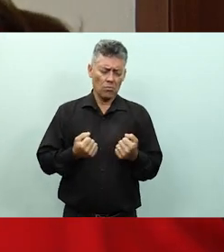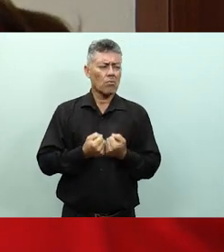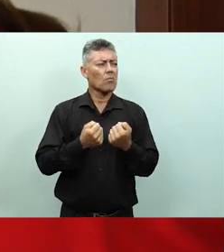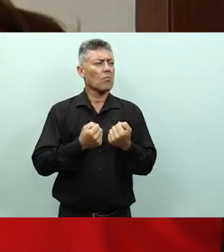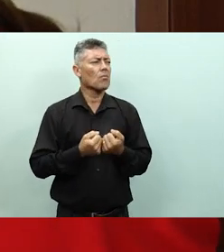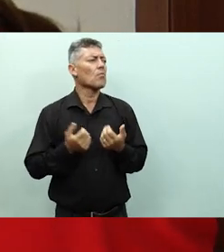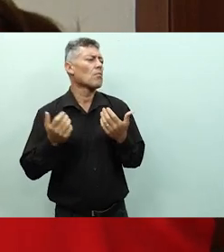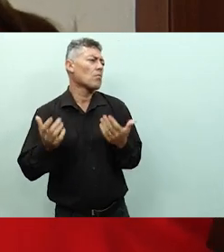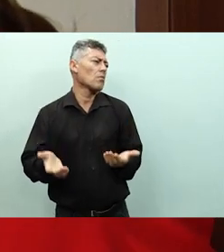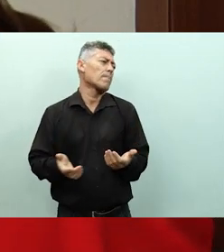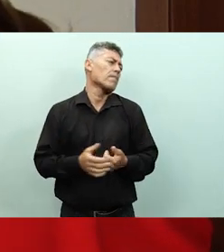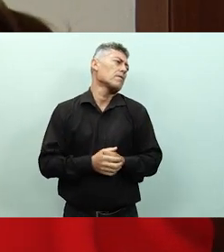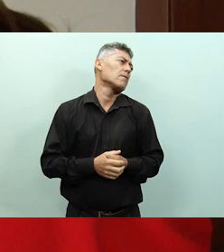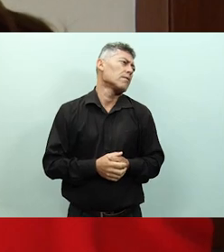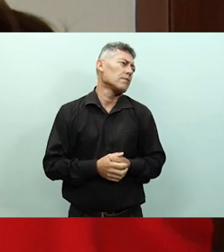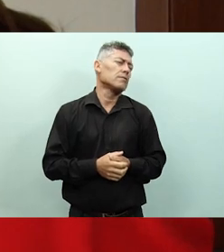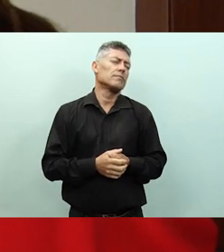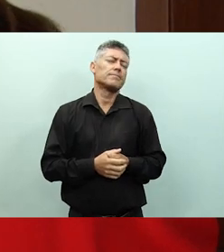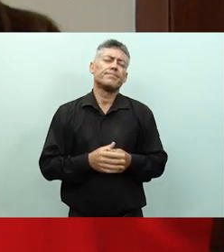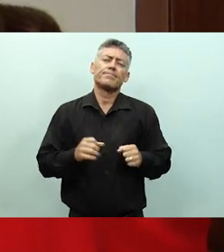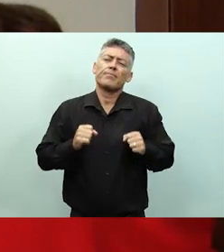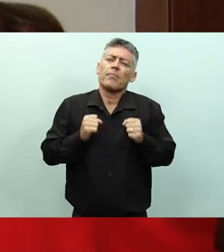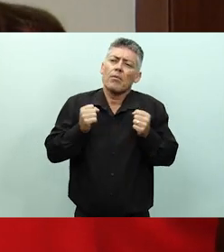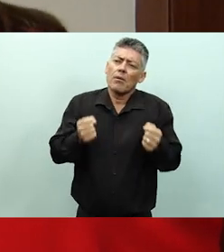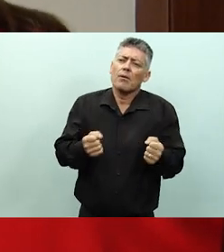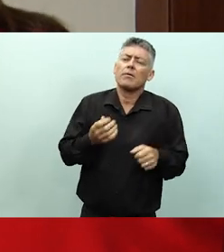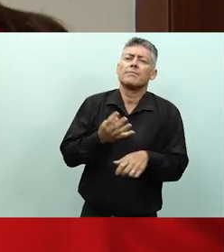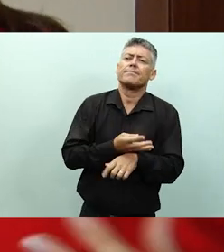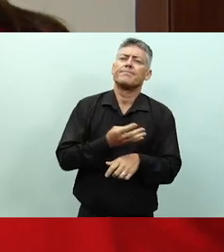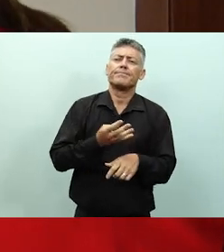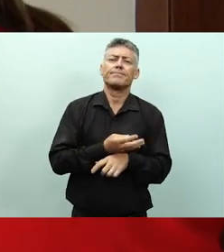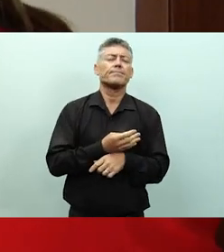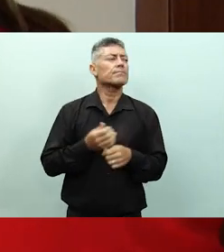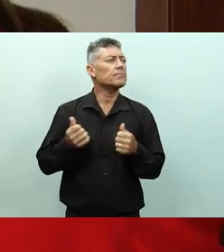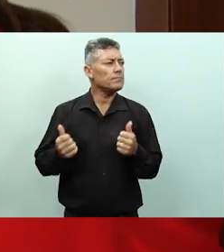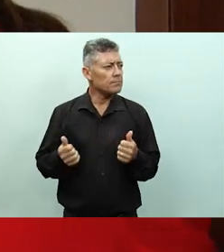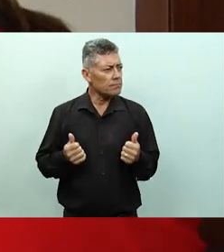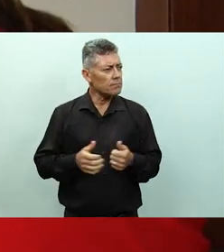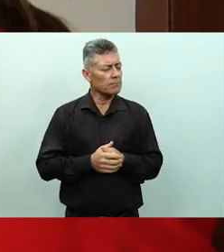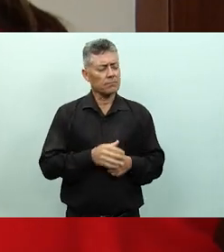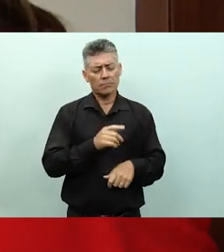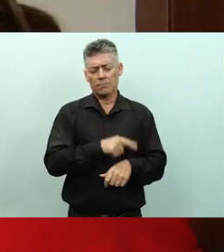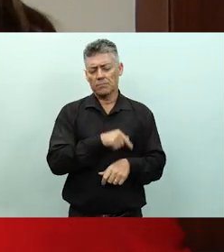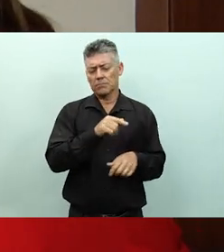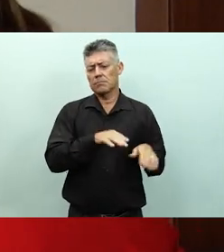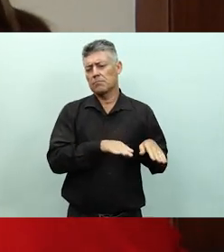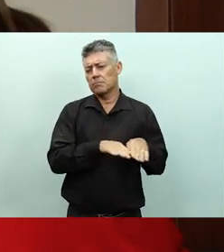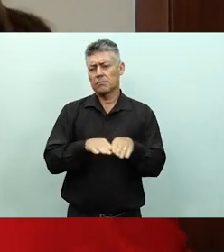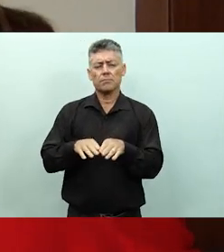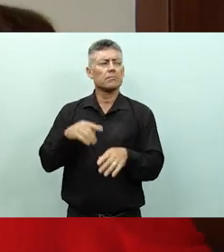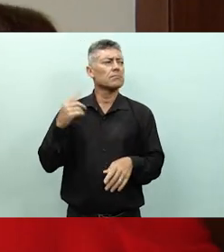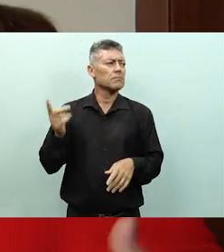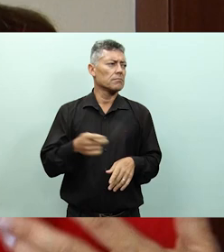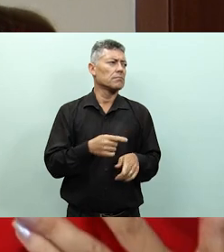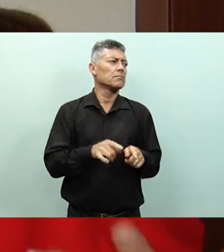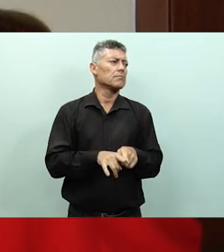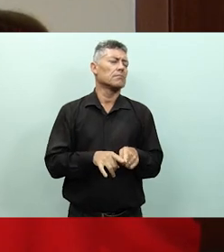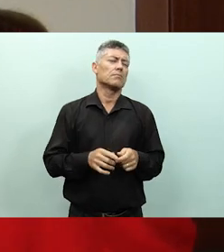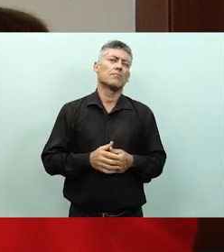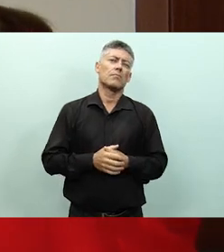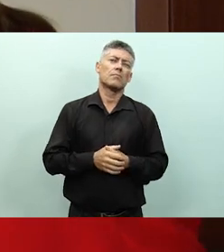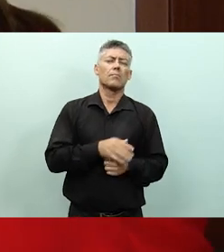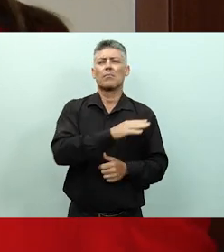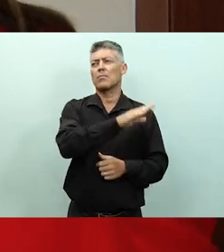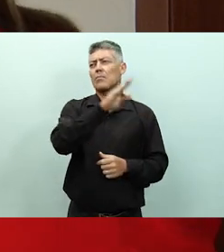guerreira. E ela enfrentou a campanha e fez a campanha da mesma forma que ela fez as demais, indo a